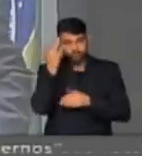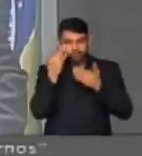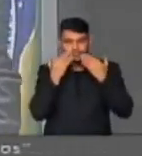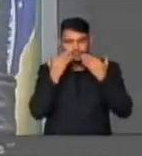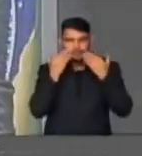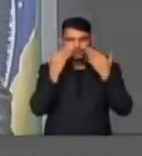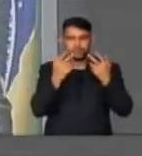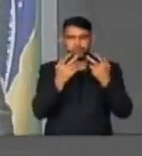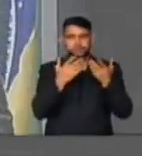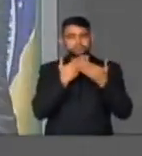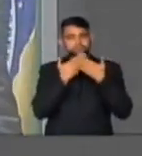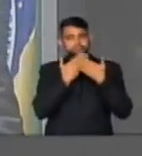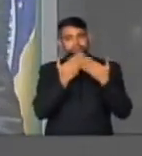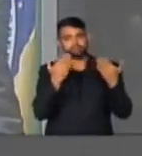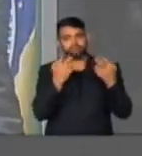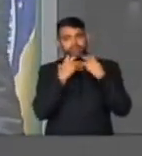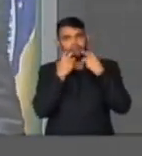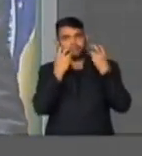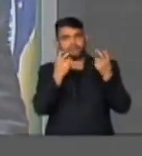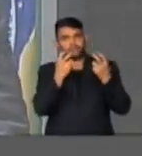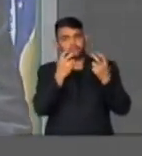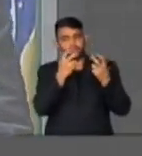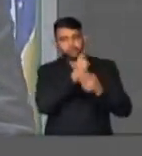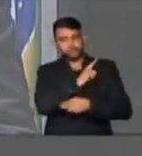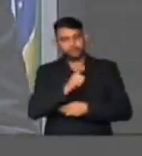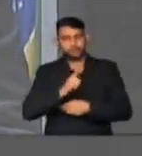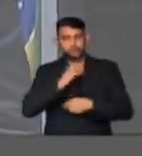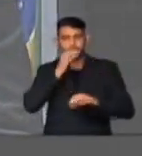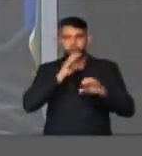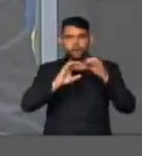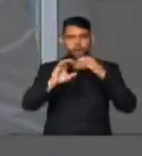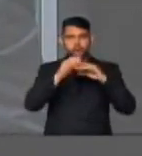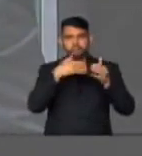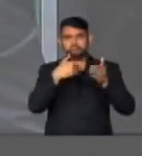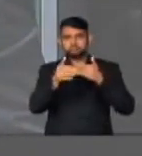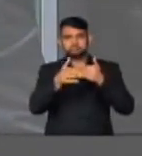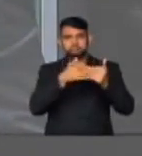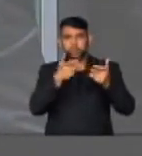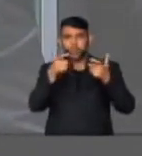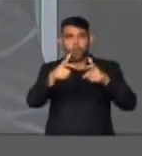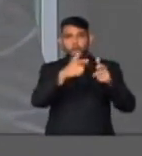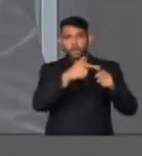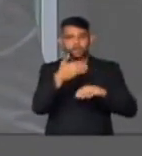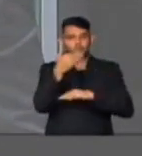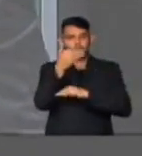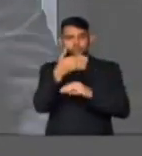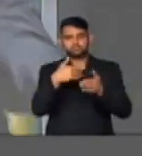expressa a voz da República num canto qualquer de um hotel,